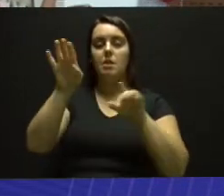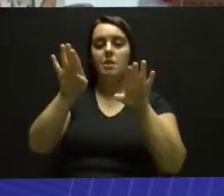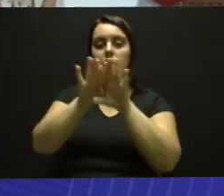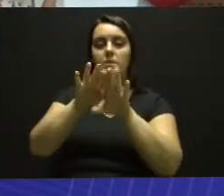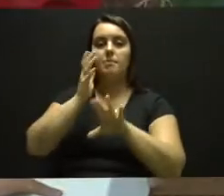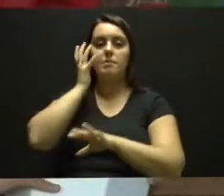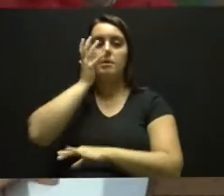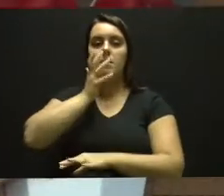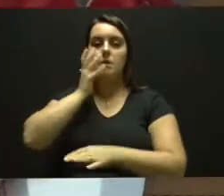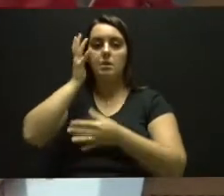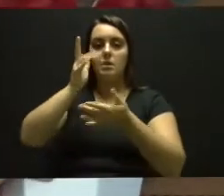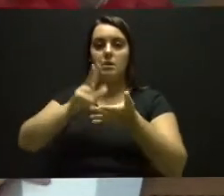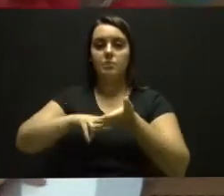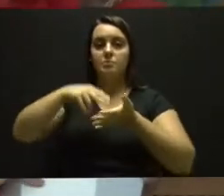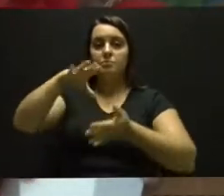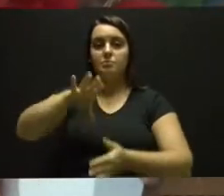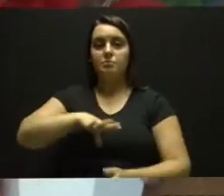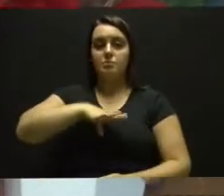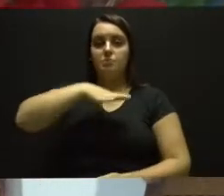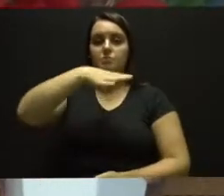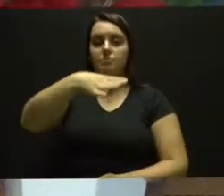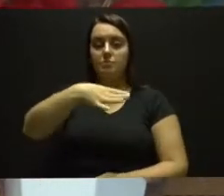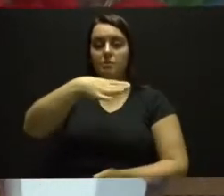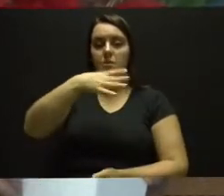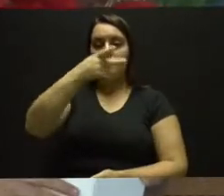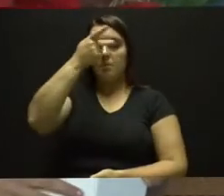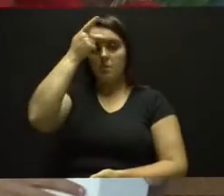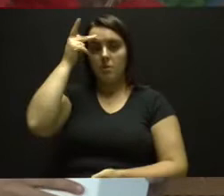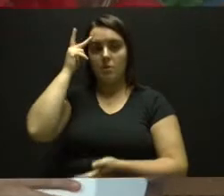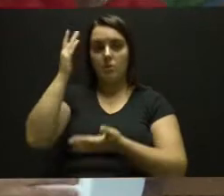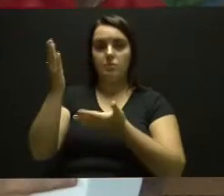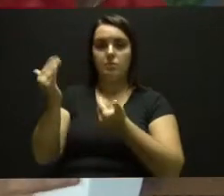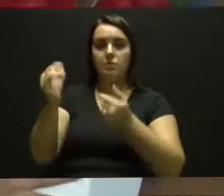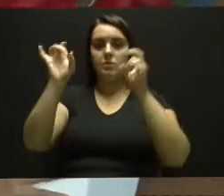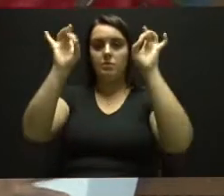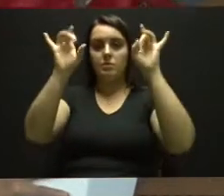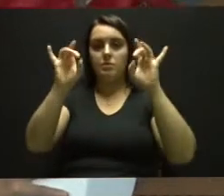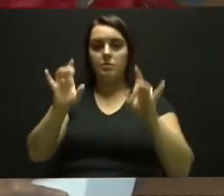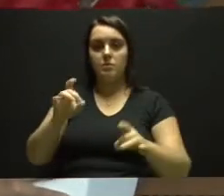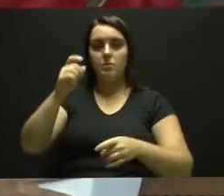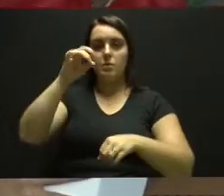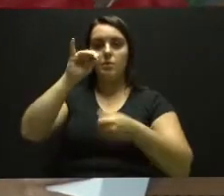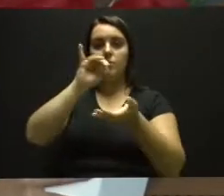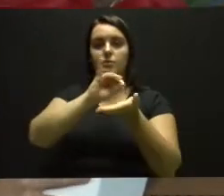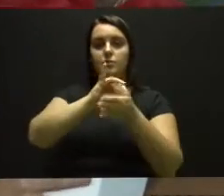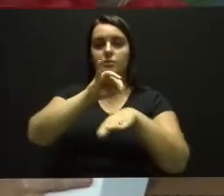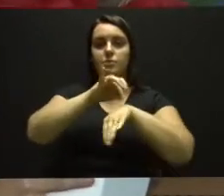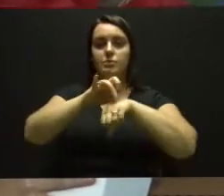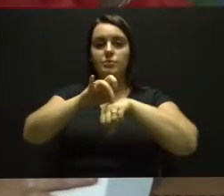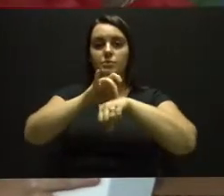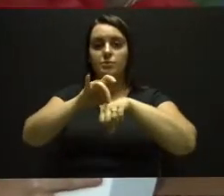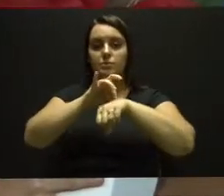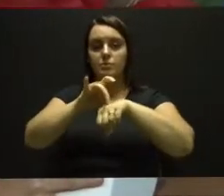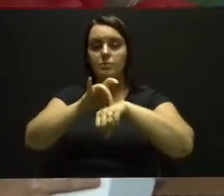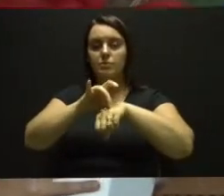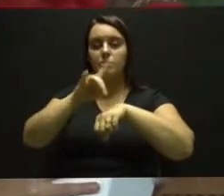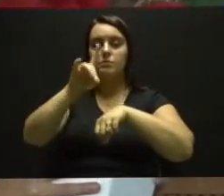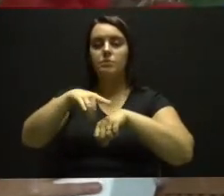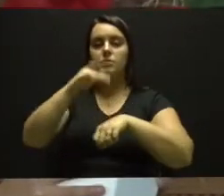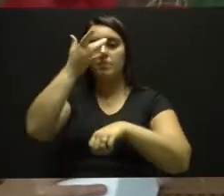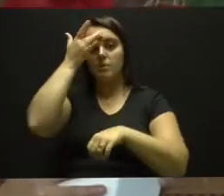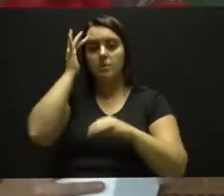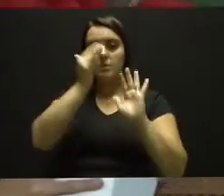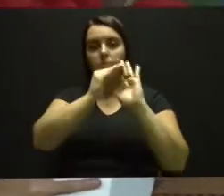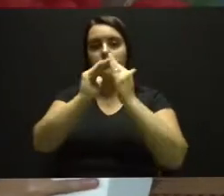incentivar a elevação da auto estima dos jovens em especial de jovens negros periféricos e também o workshop